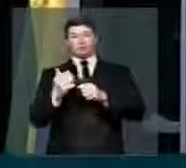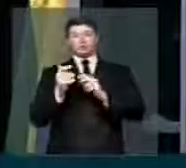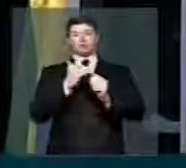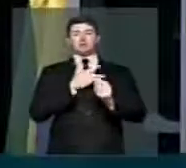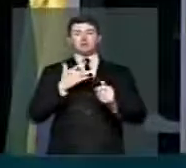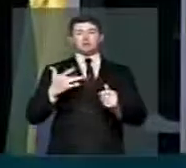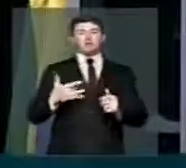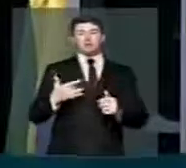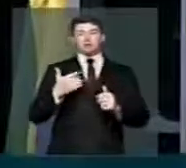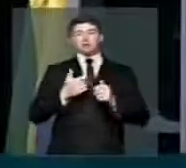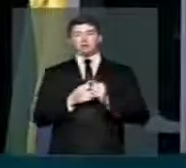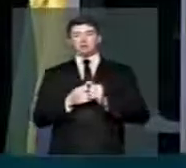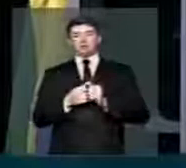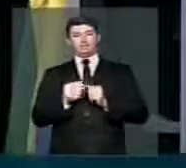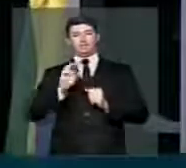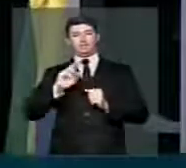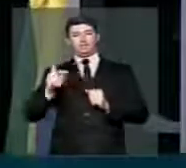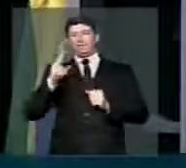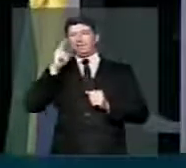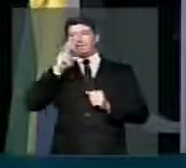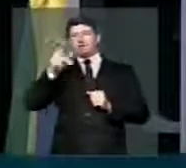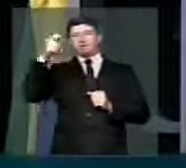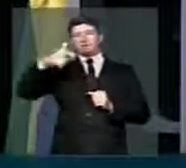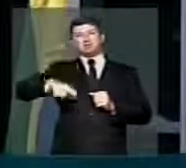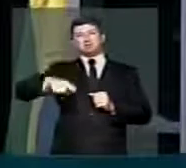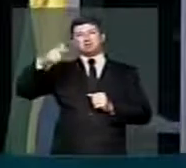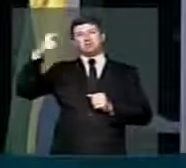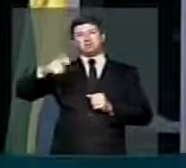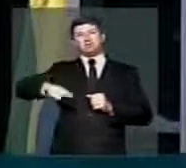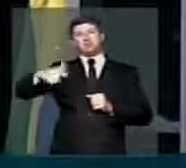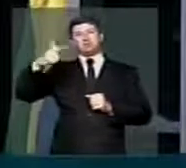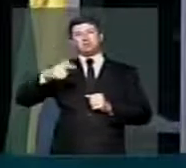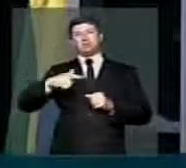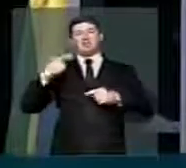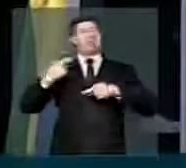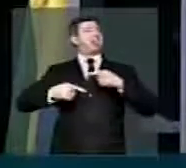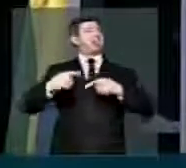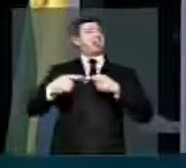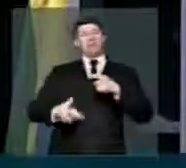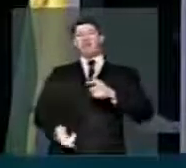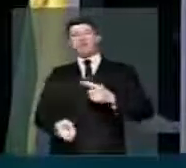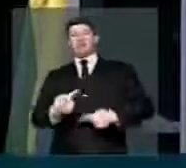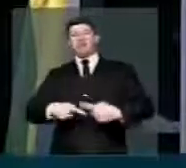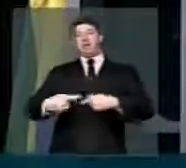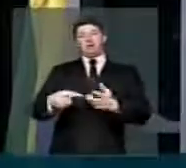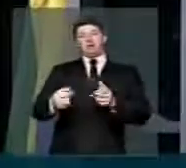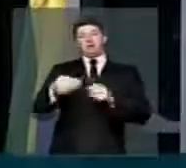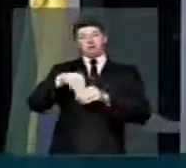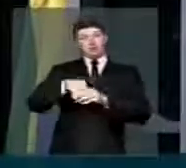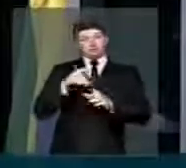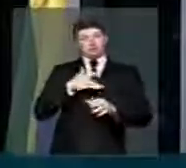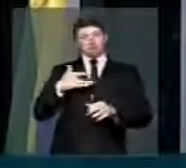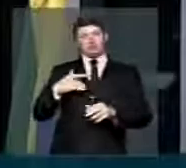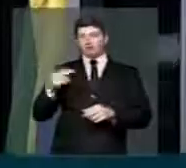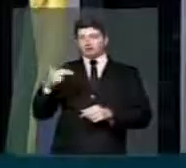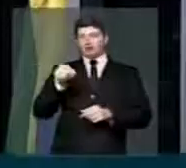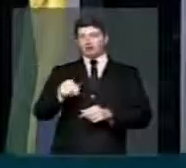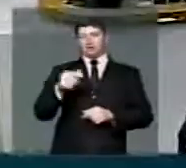saúde e não assistimos cada vez mais politicagem na saúde. Muito obrigado, senhor presidente.